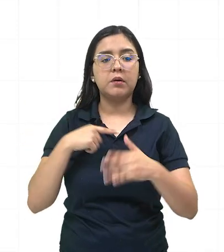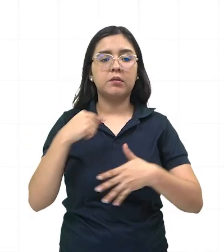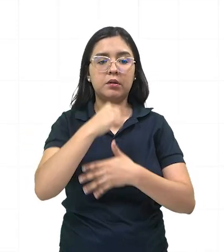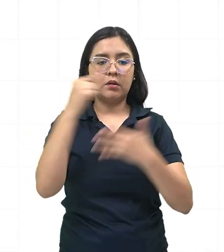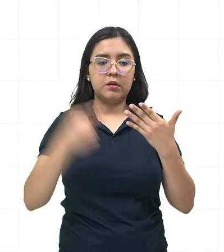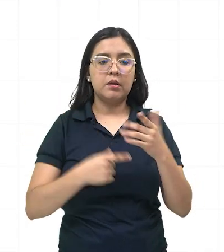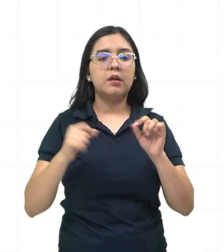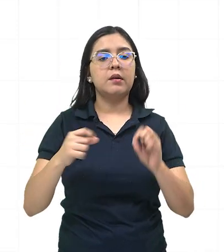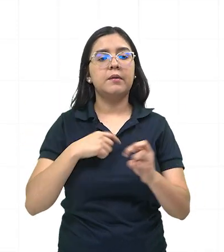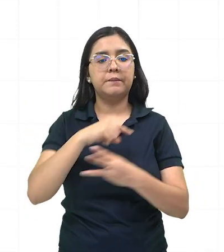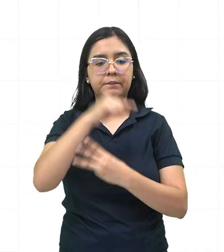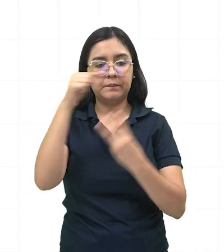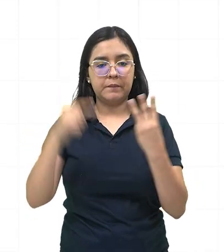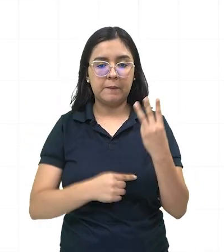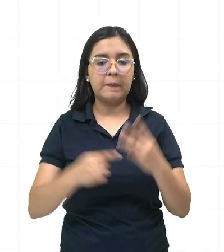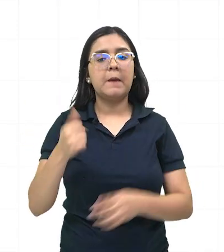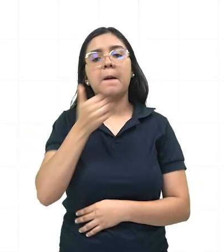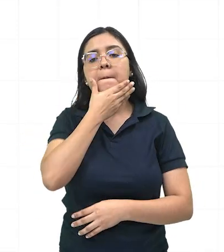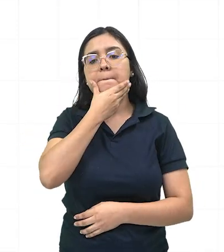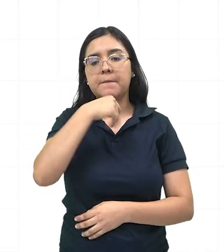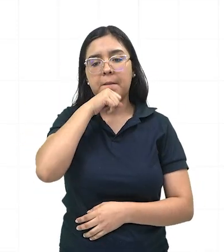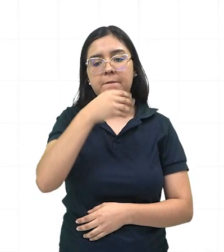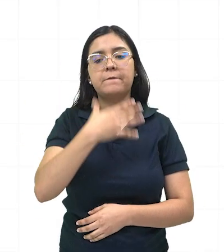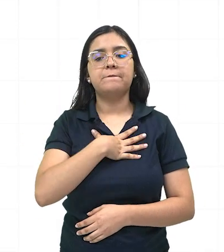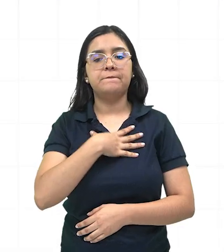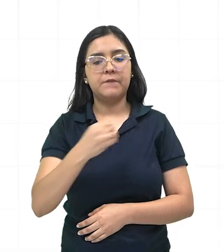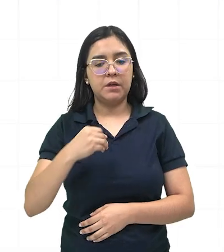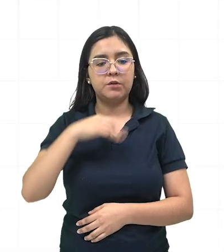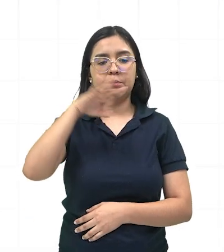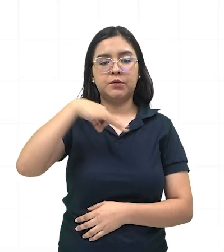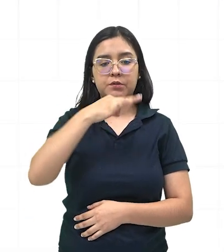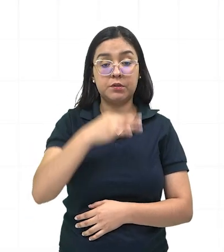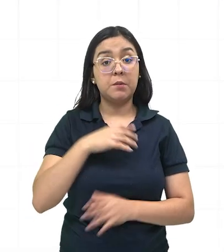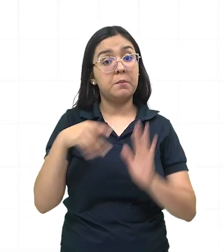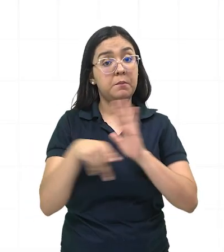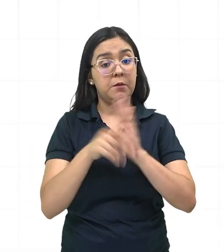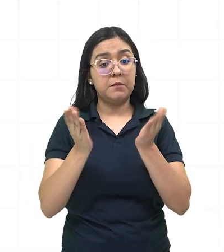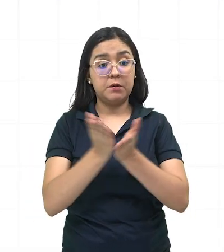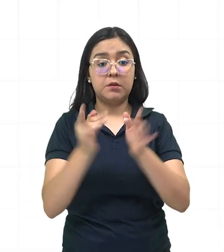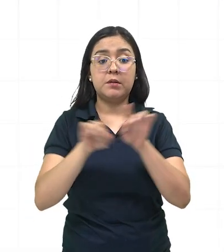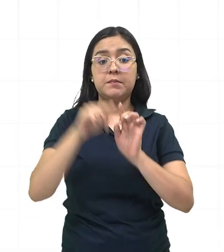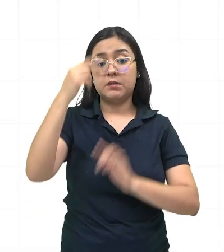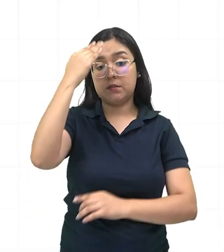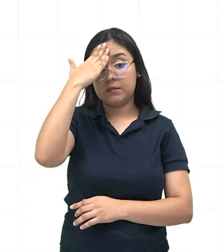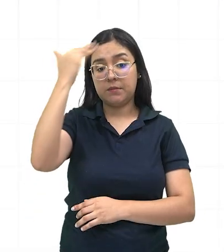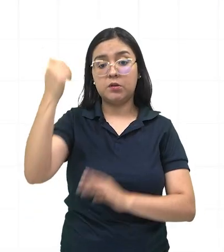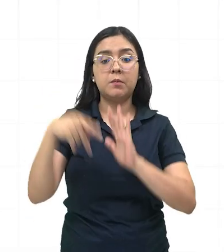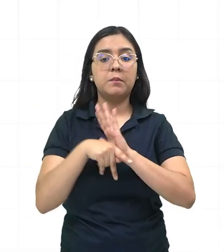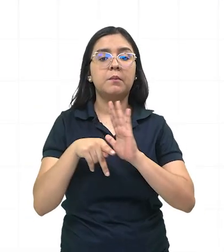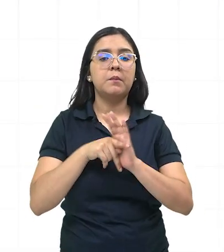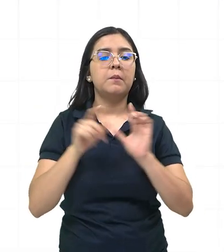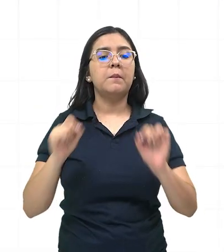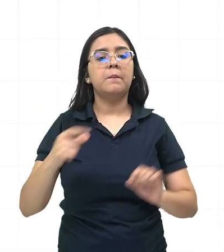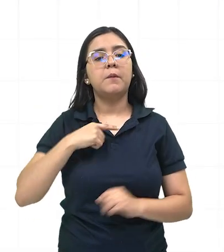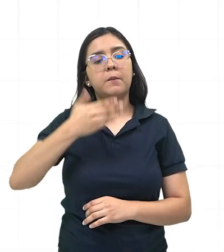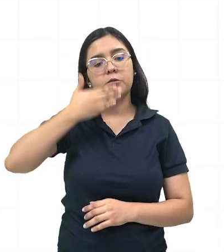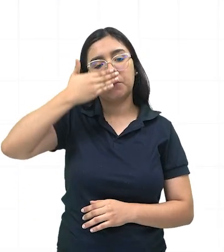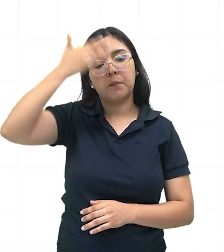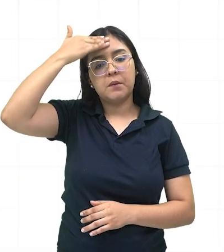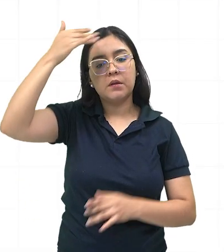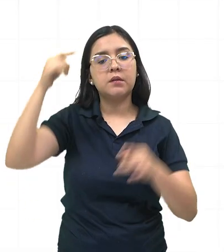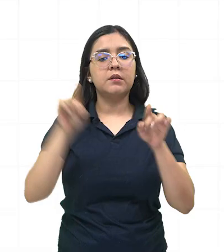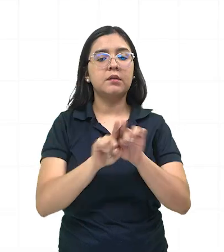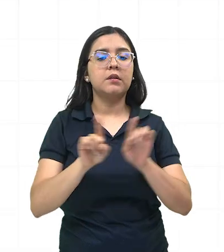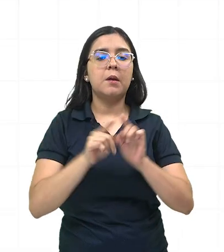A Santíssima Trindade, que une o Pai, Filho e Espírito Santo, para os cristãos, a sabedoria sagrada do muçulmano, a